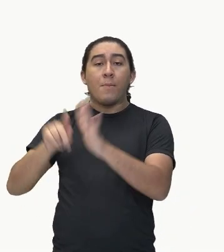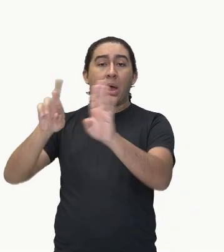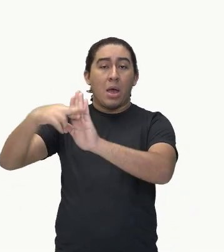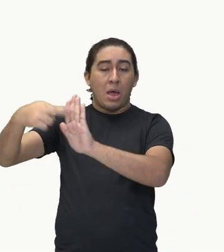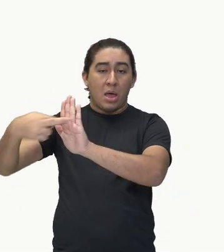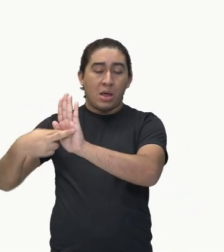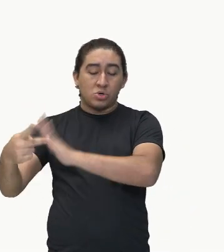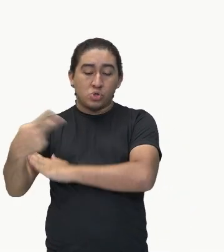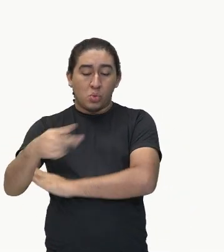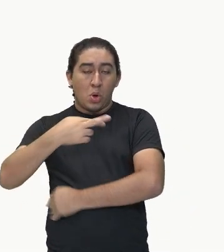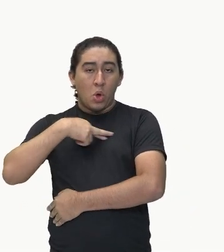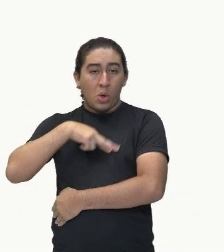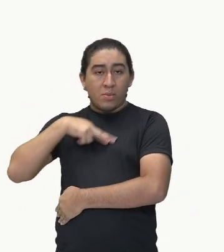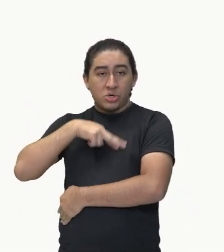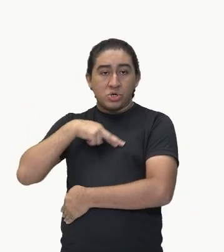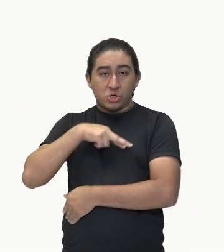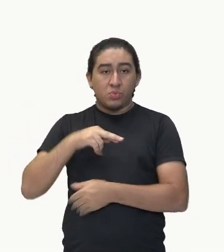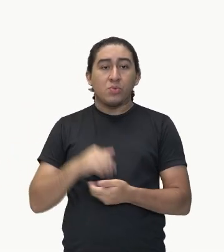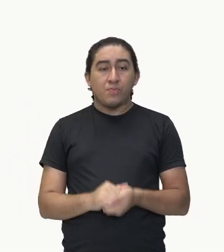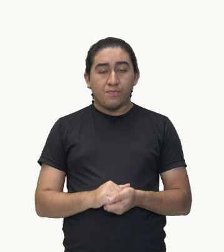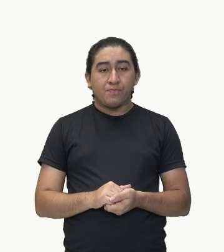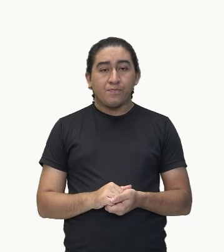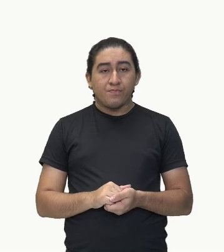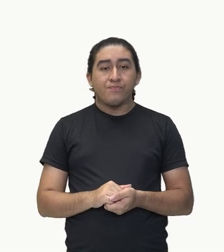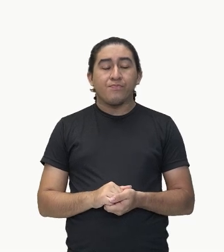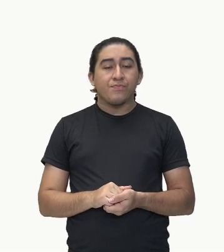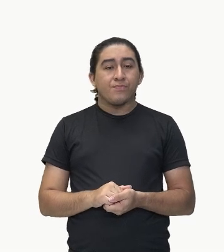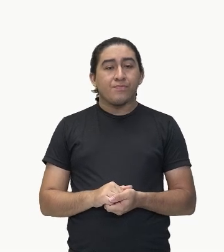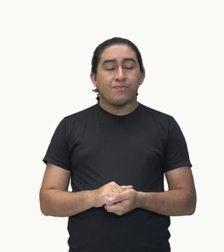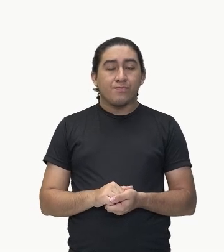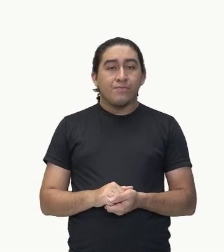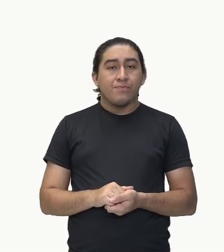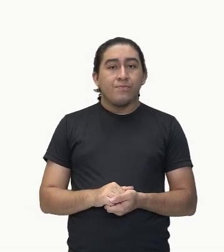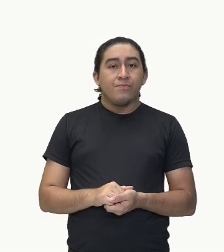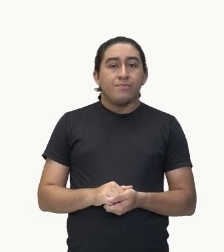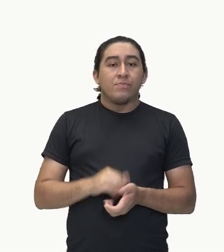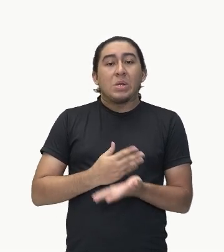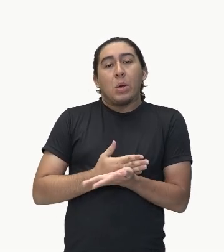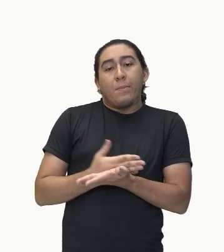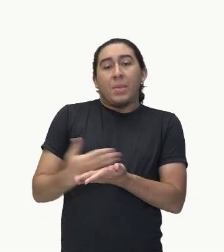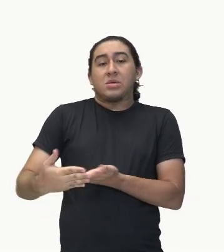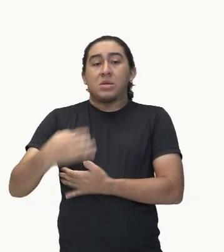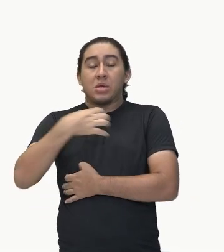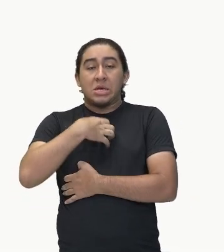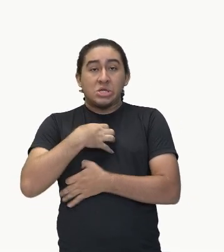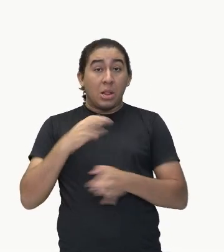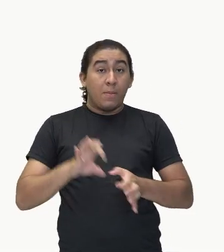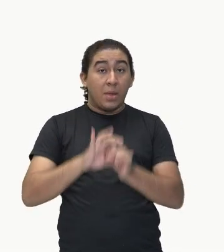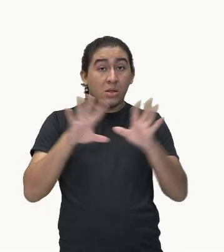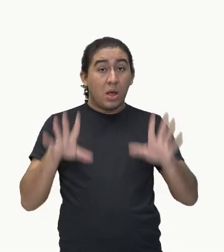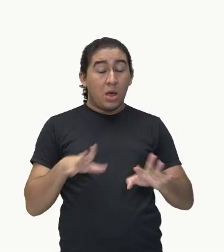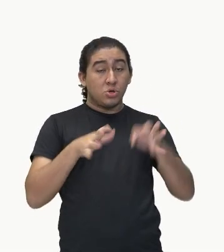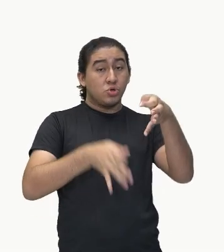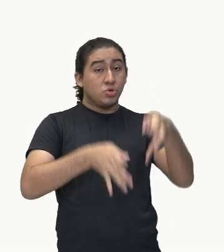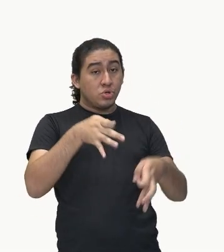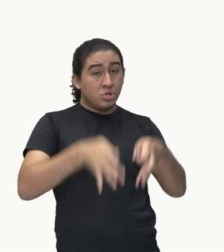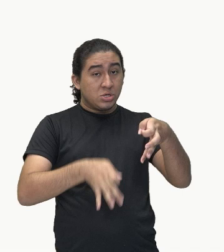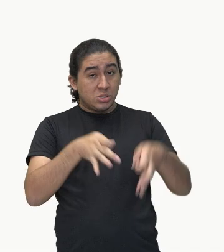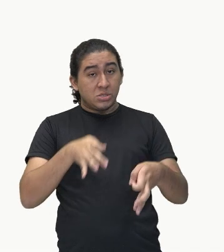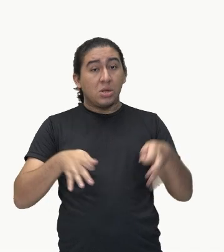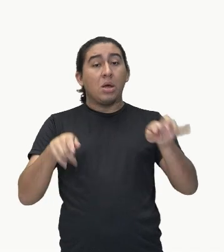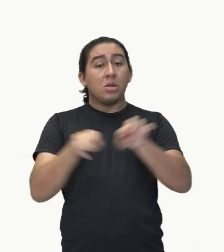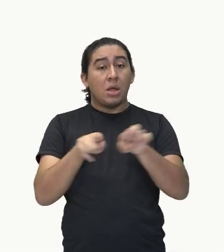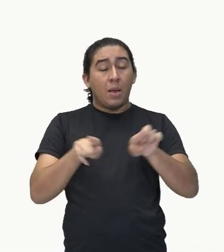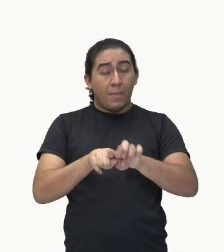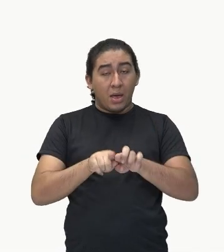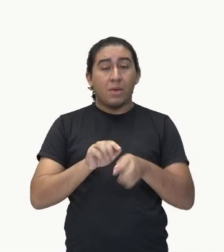romantismo, arvorando, vamos lá, a bandeira da liberdade, da verdade, da